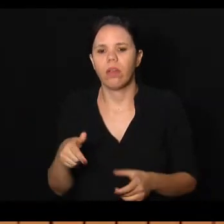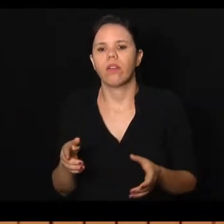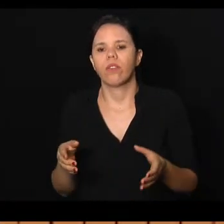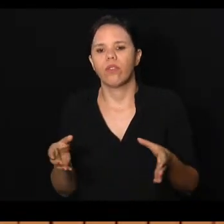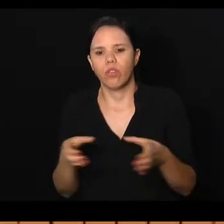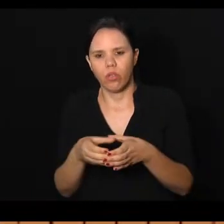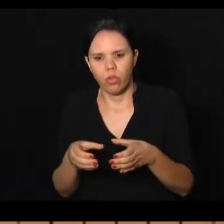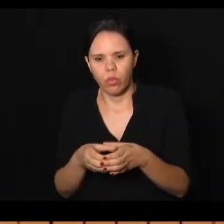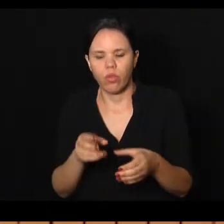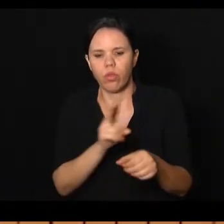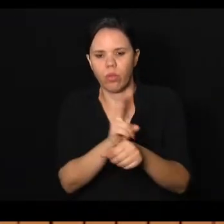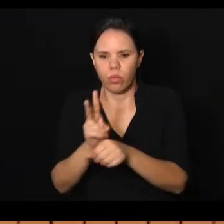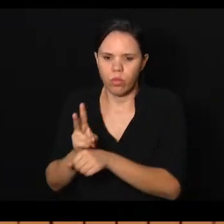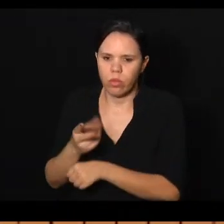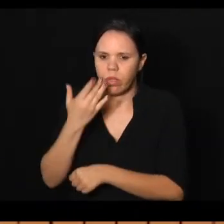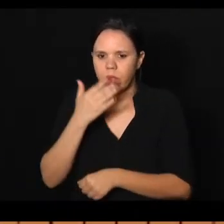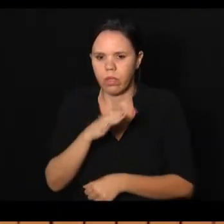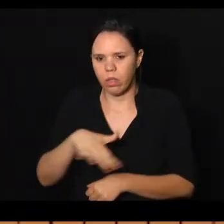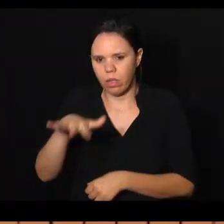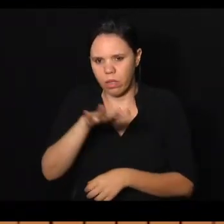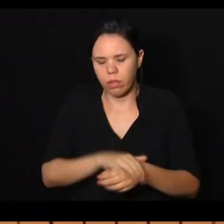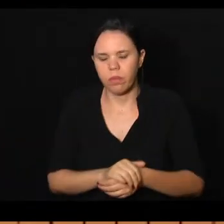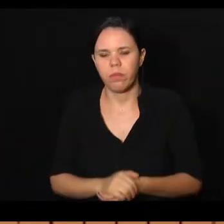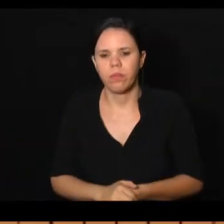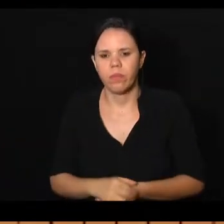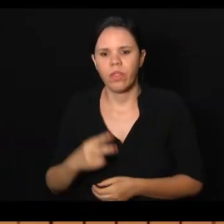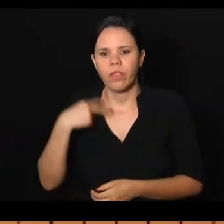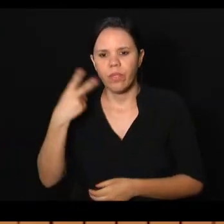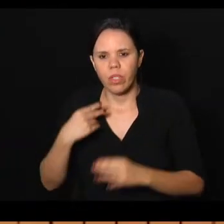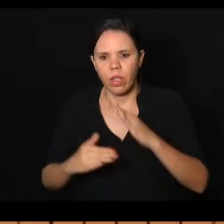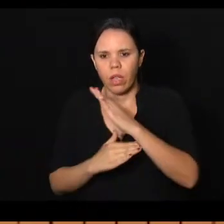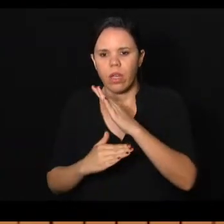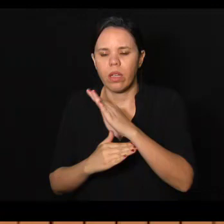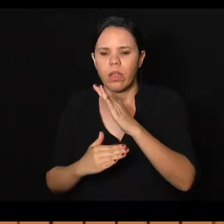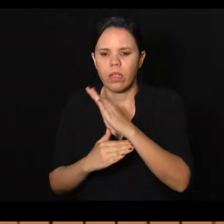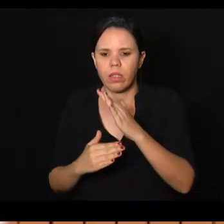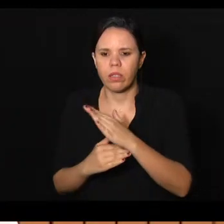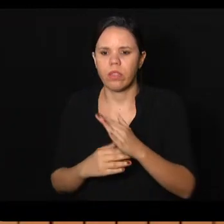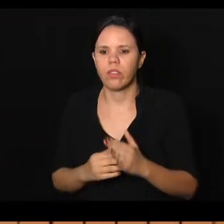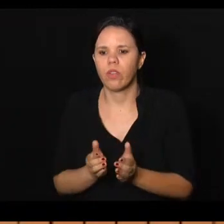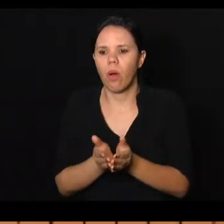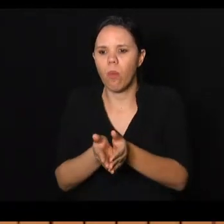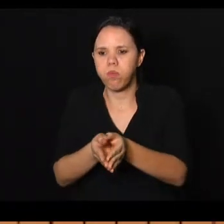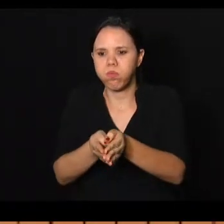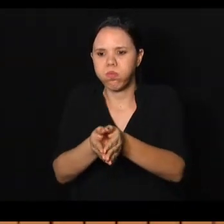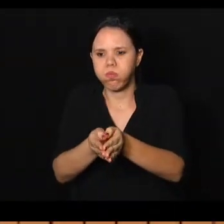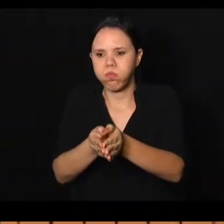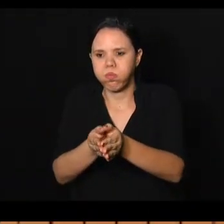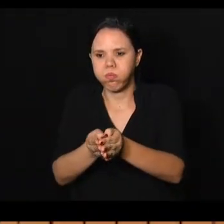Sul, Luciano Vieira, vereador da Câmara Municipal de Mogi Guaçu,